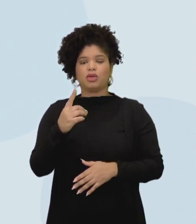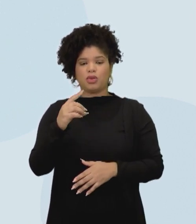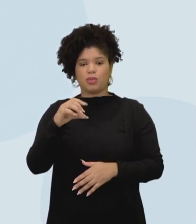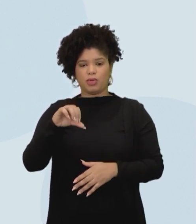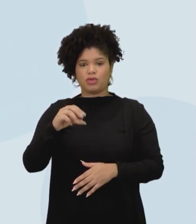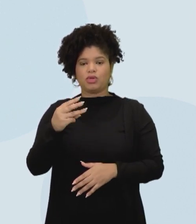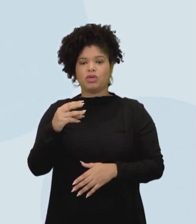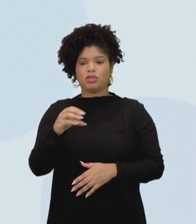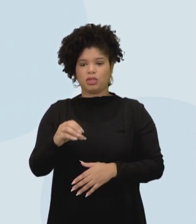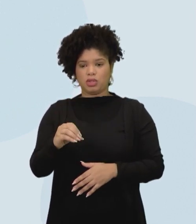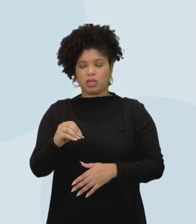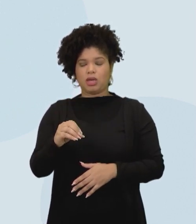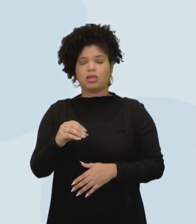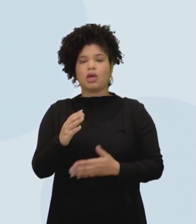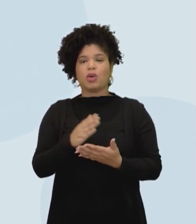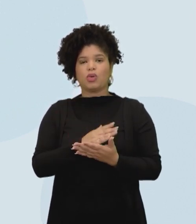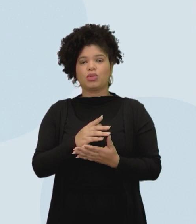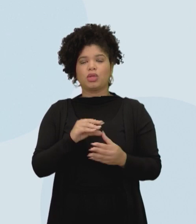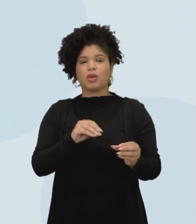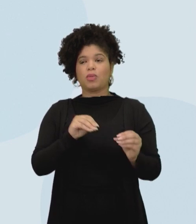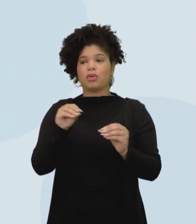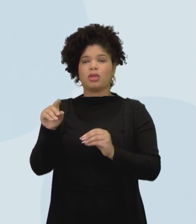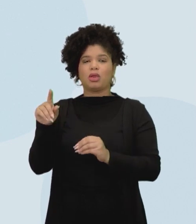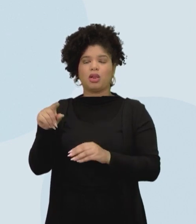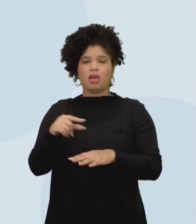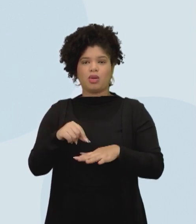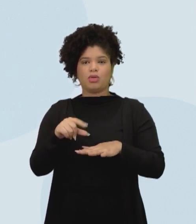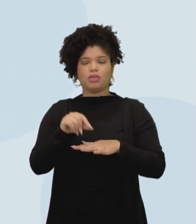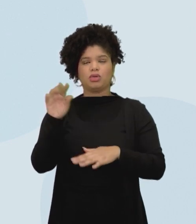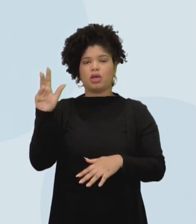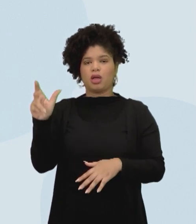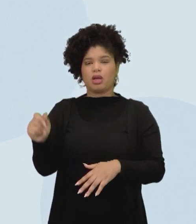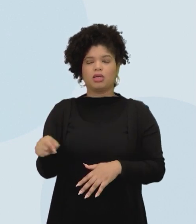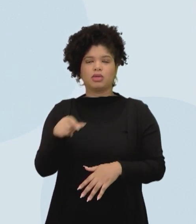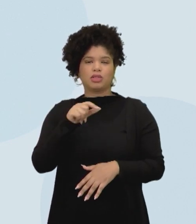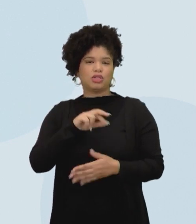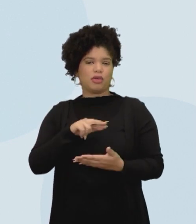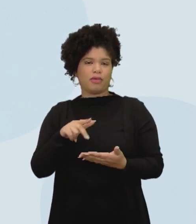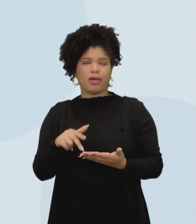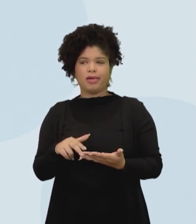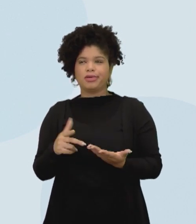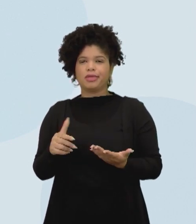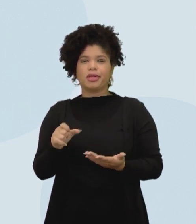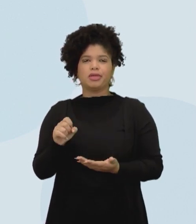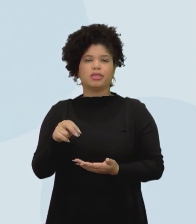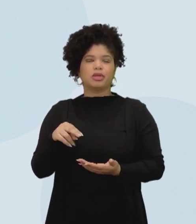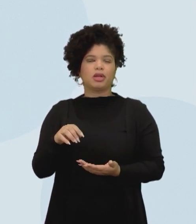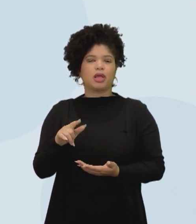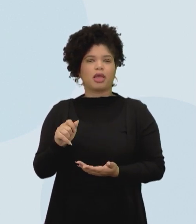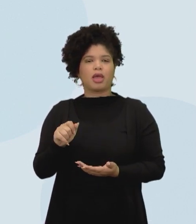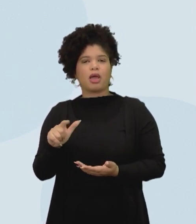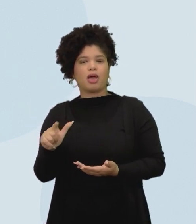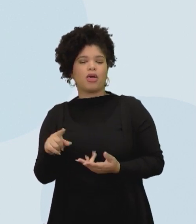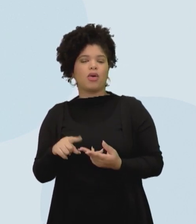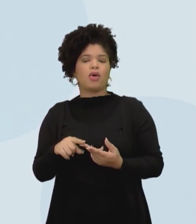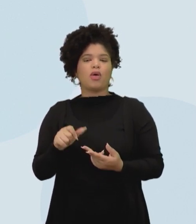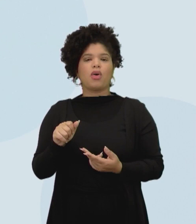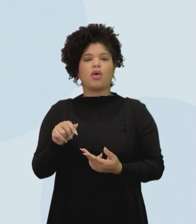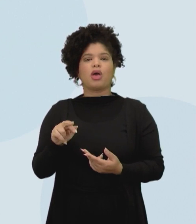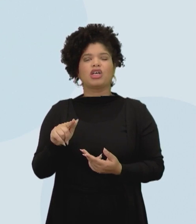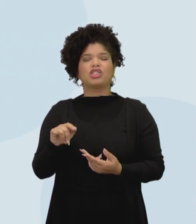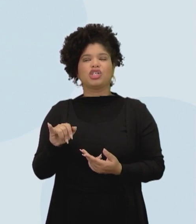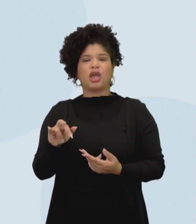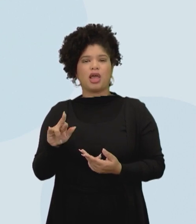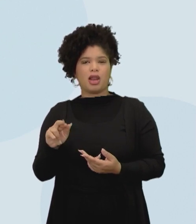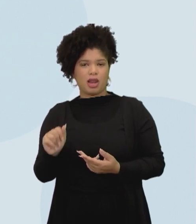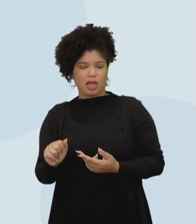movimentos deslocaram-se para a África, onde países como Quênia, Senegal, Gana, Congo, Belga e Argélia deram